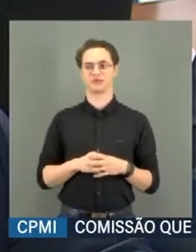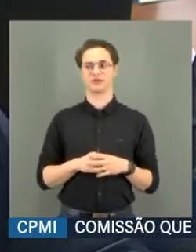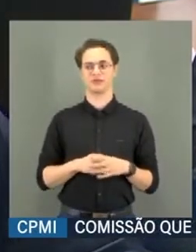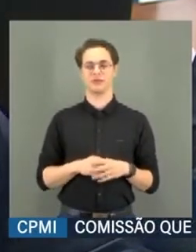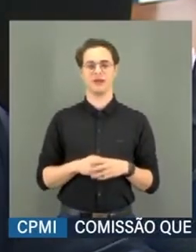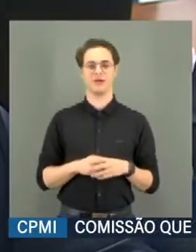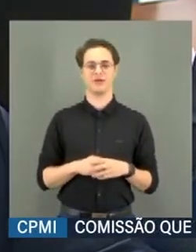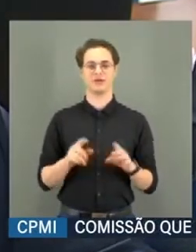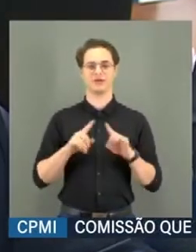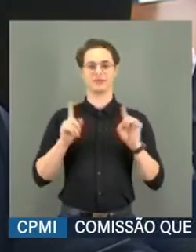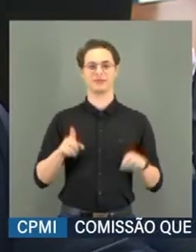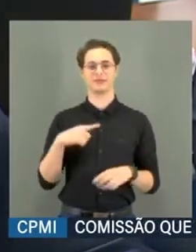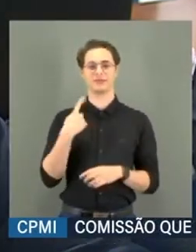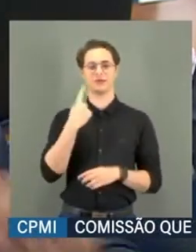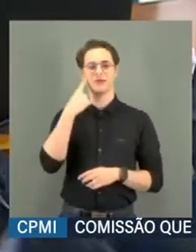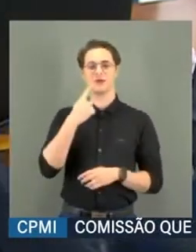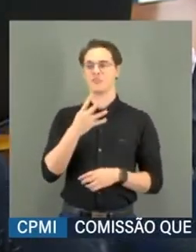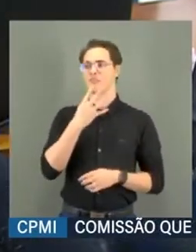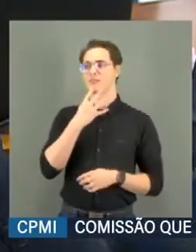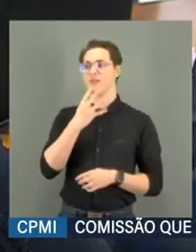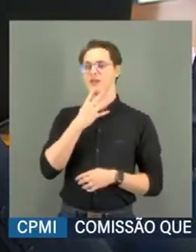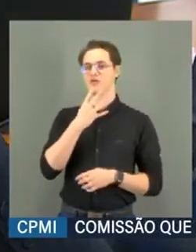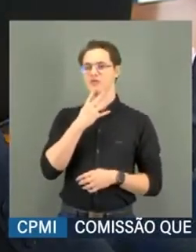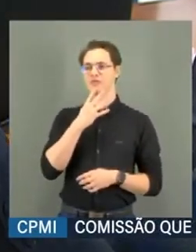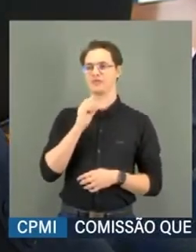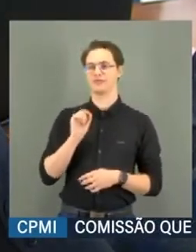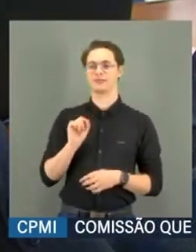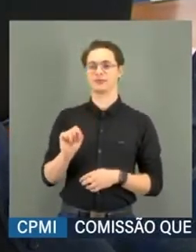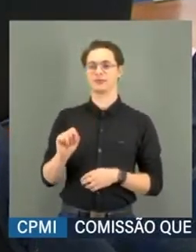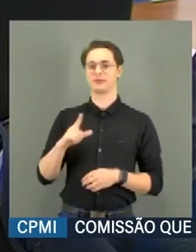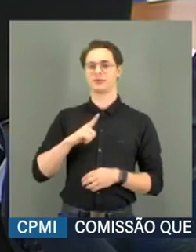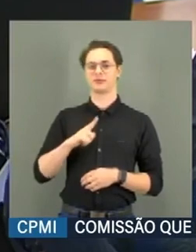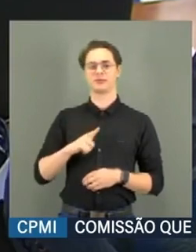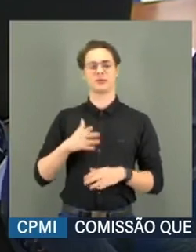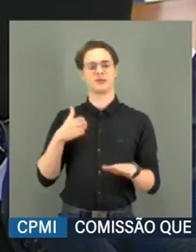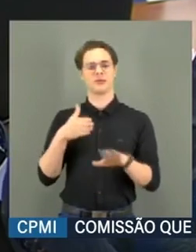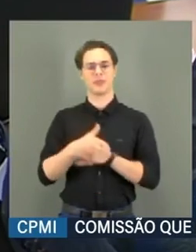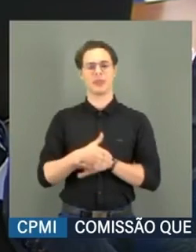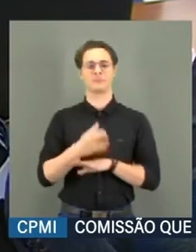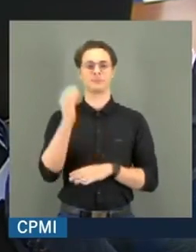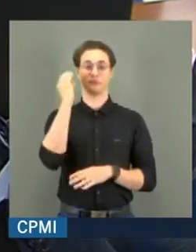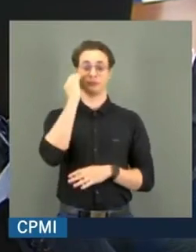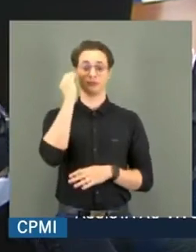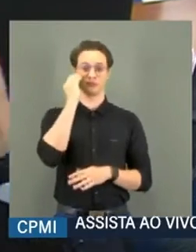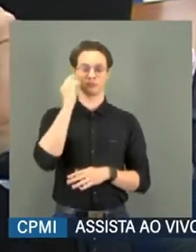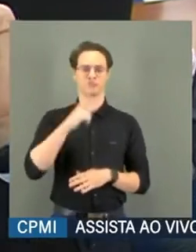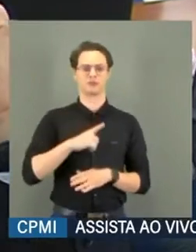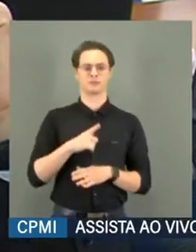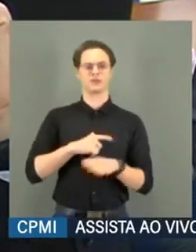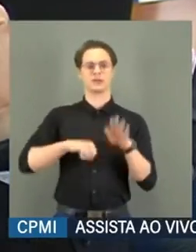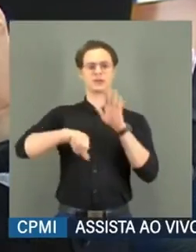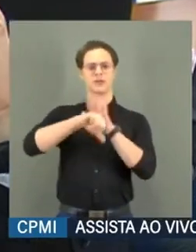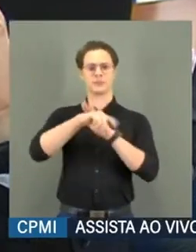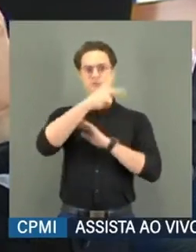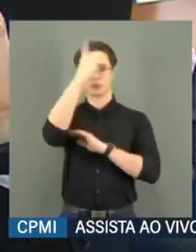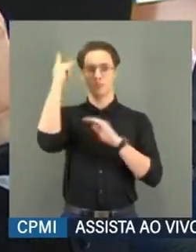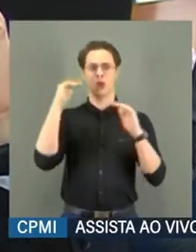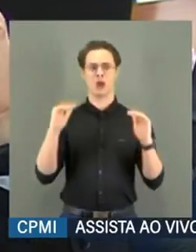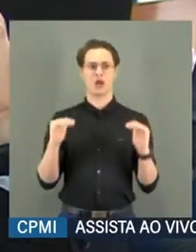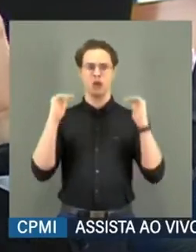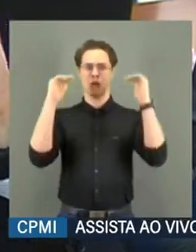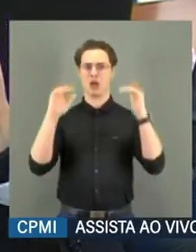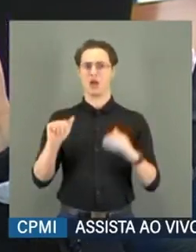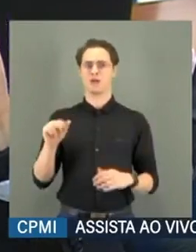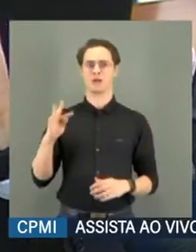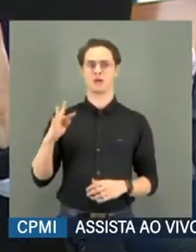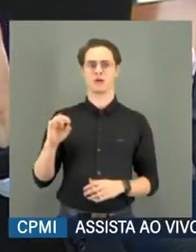Walter Delgatti, senhor conhecido pelas suas habilidades, né, pelo que fez ali invadindo celulares ilegalmente de autoridades, no que foi conhecido como